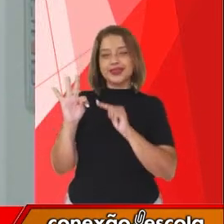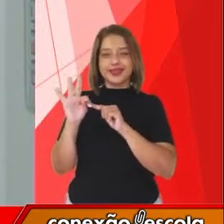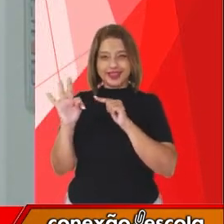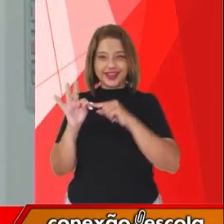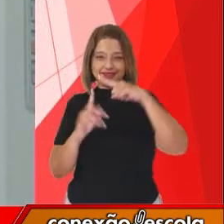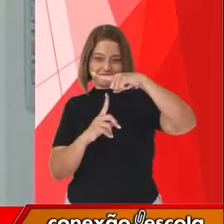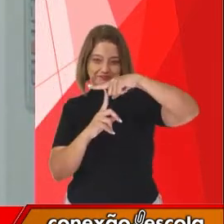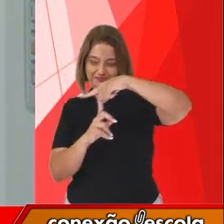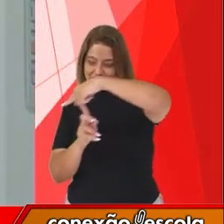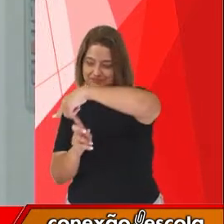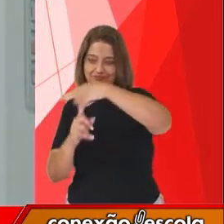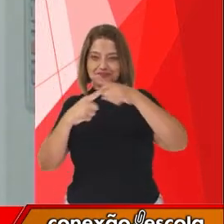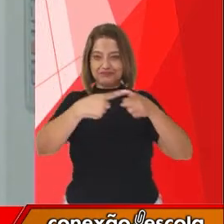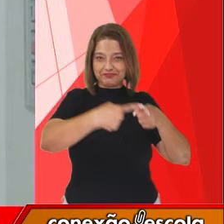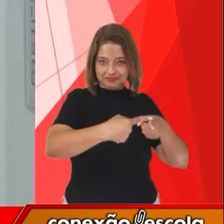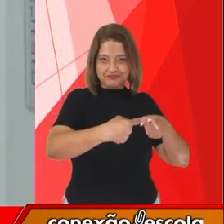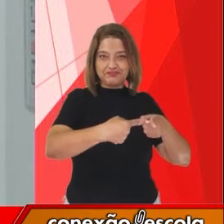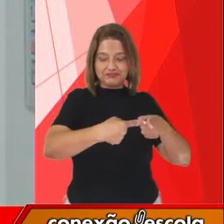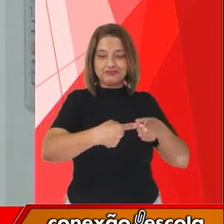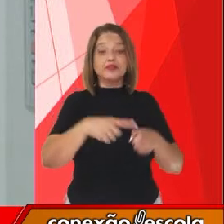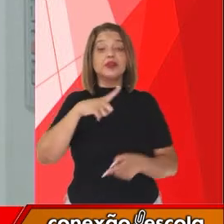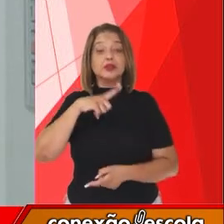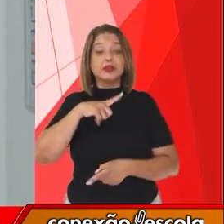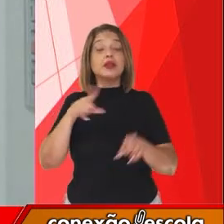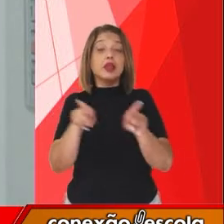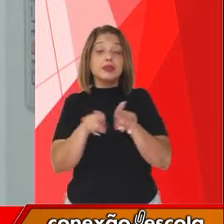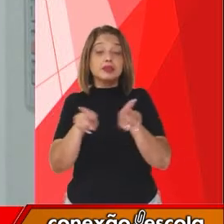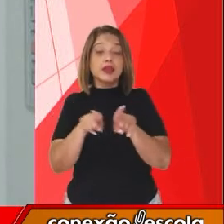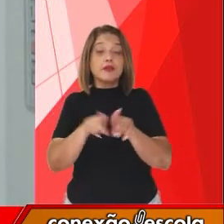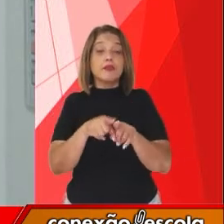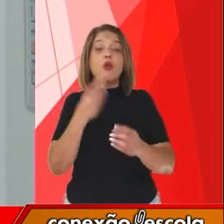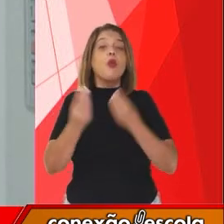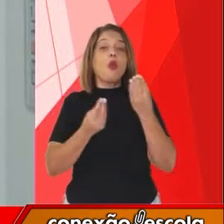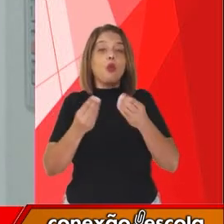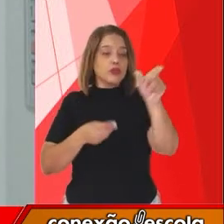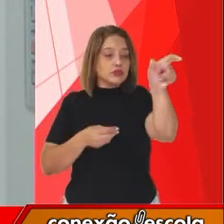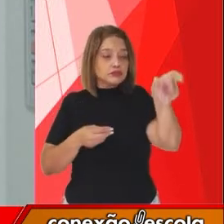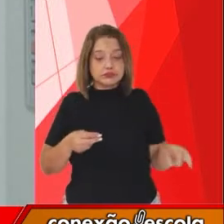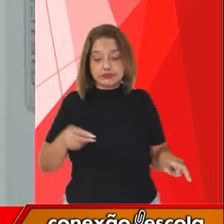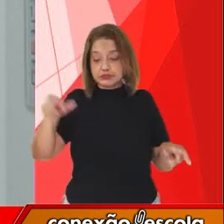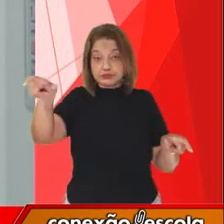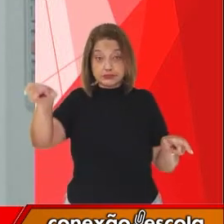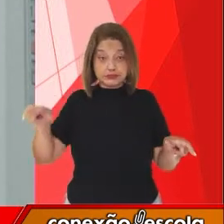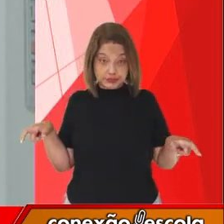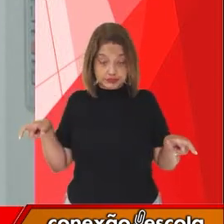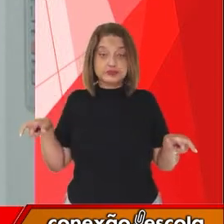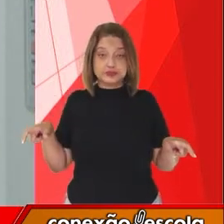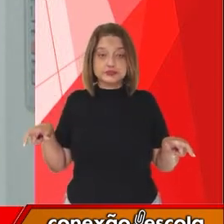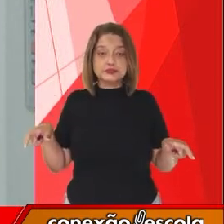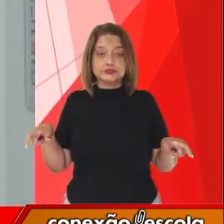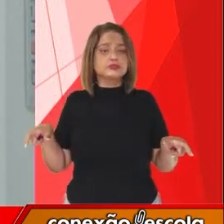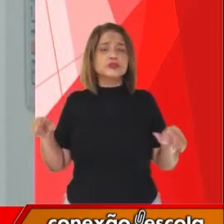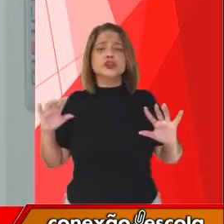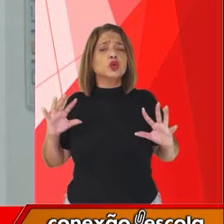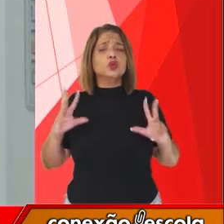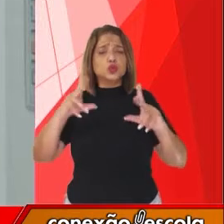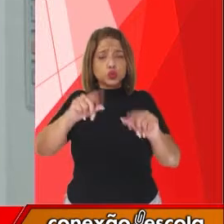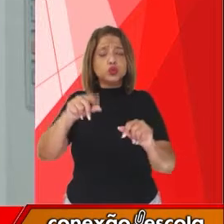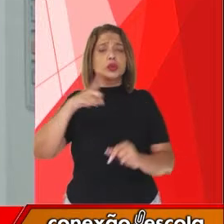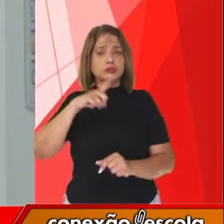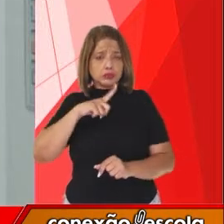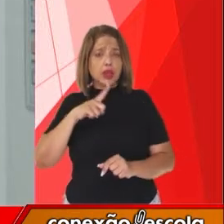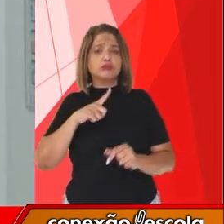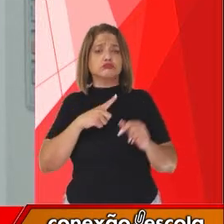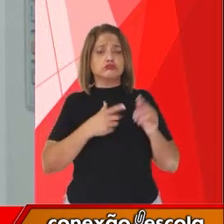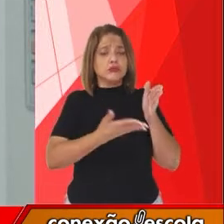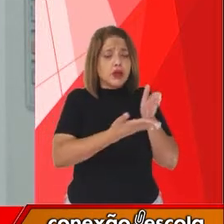E aí ela tem uma segunda opção de linha lateral. Em uma quadra oficial, todas as linhas são pintadas